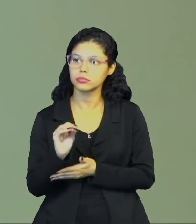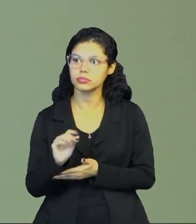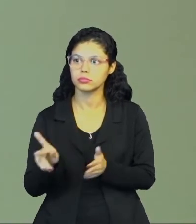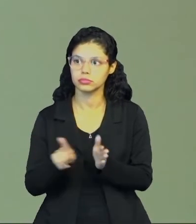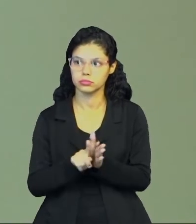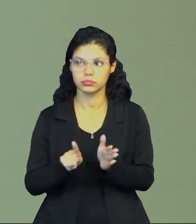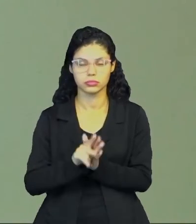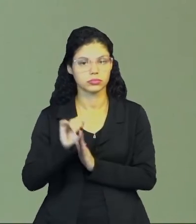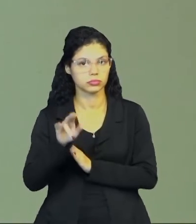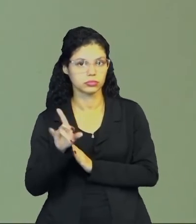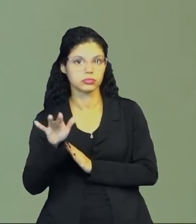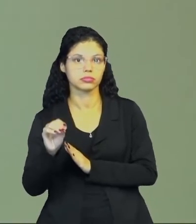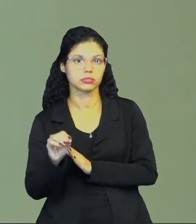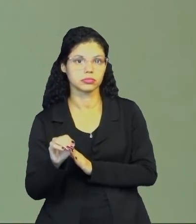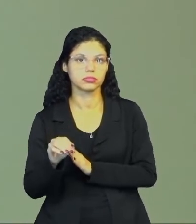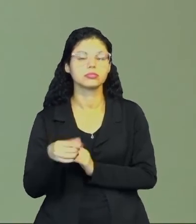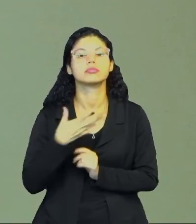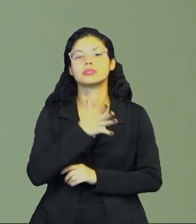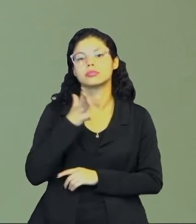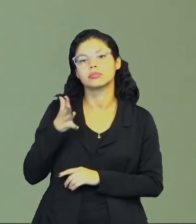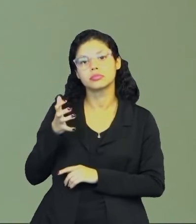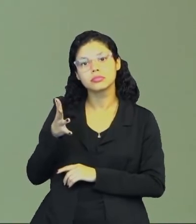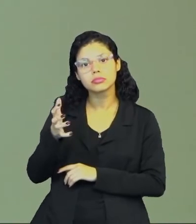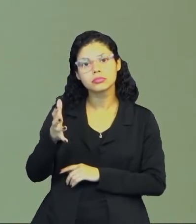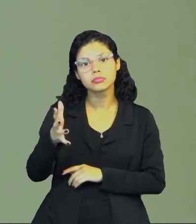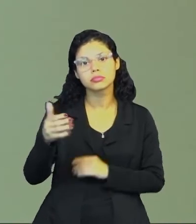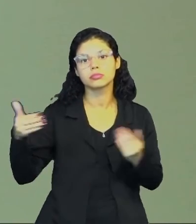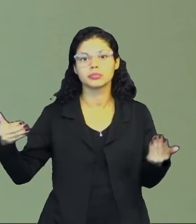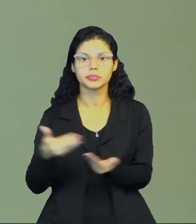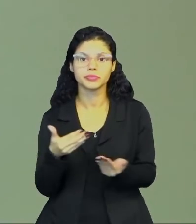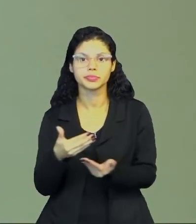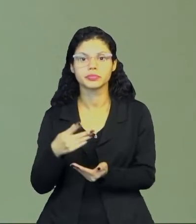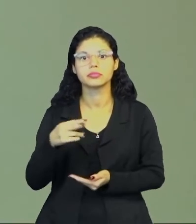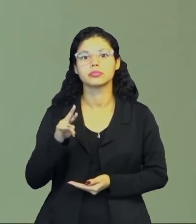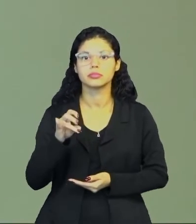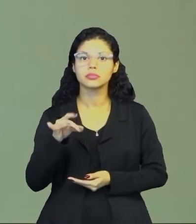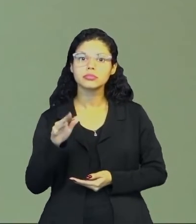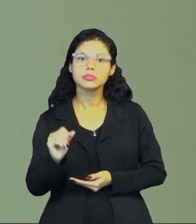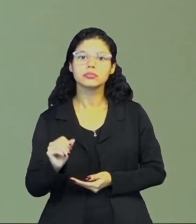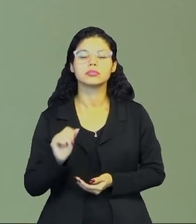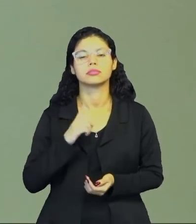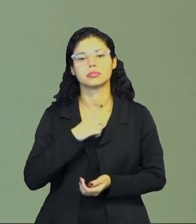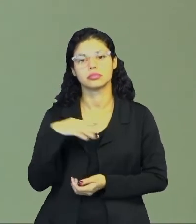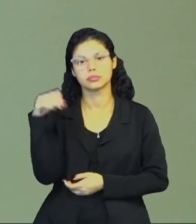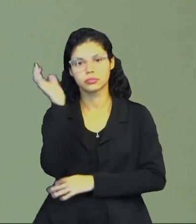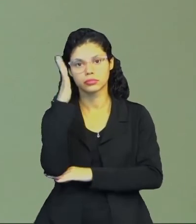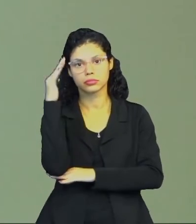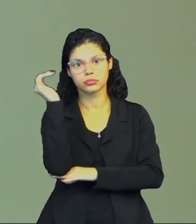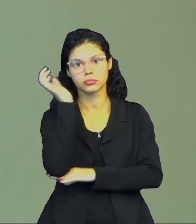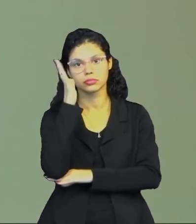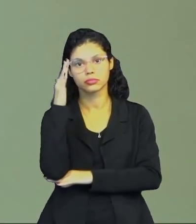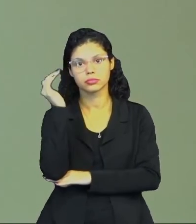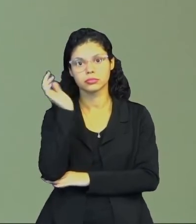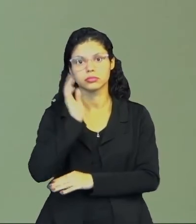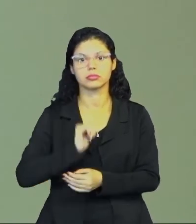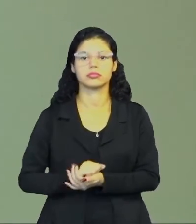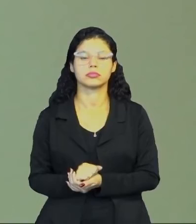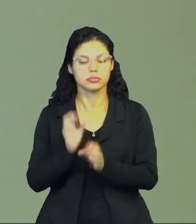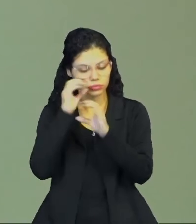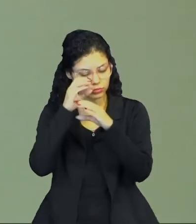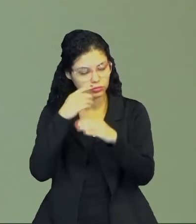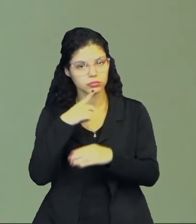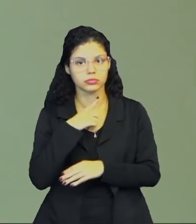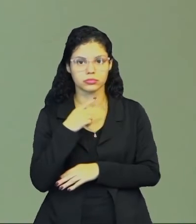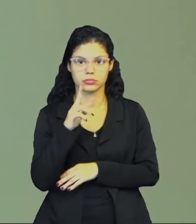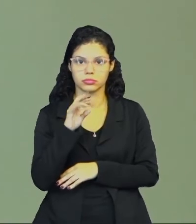Entre eles o reino Monera, que é o reino das bactérias, e agora nós estamos no reino protista, que inclui as algas e protozoários. Realmente,